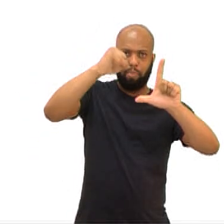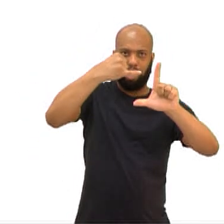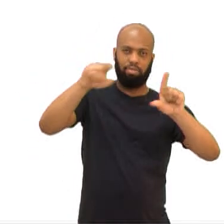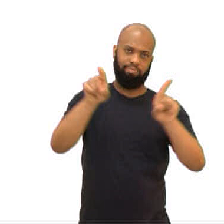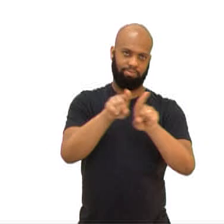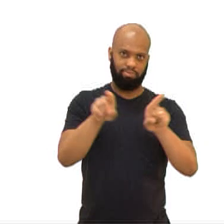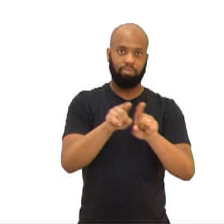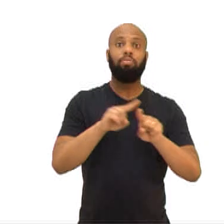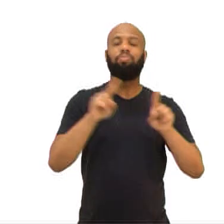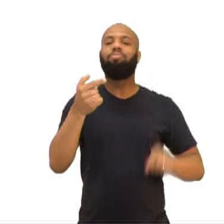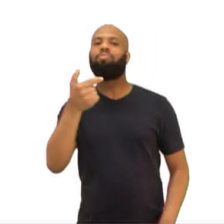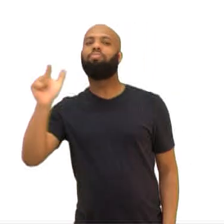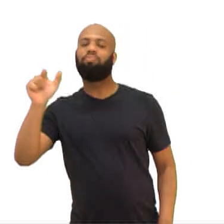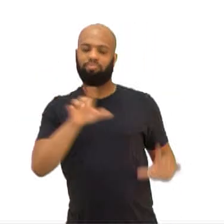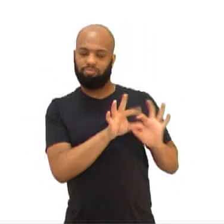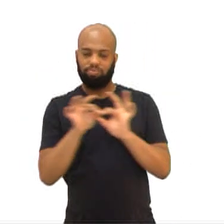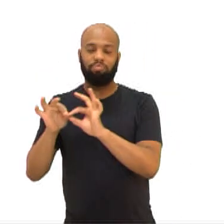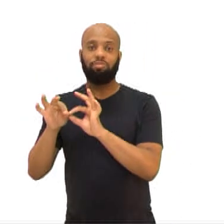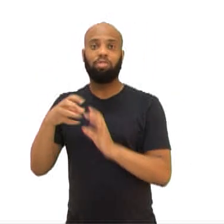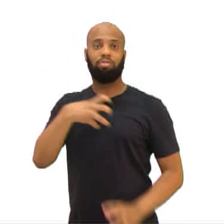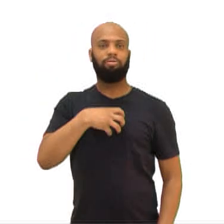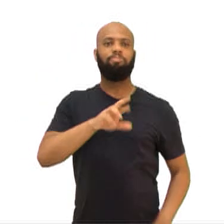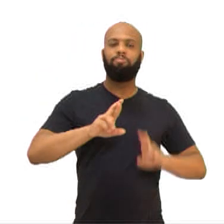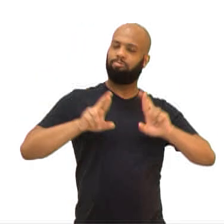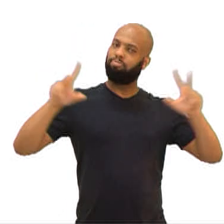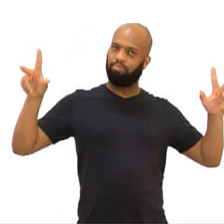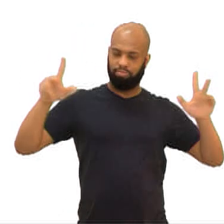só que eles vão pegar num outro contexto uma arte diferente.